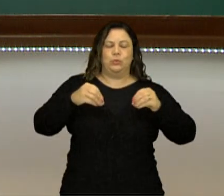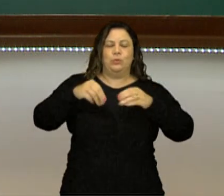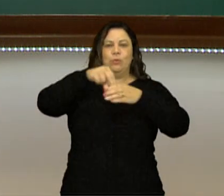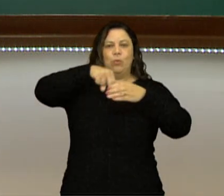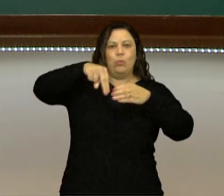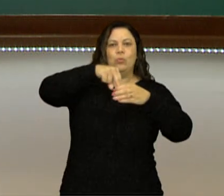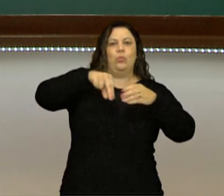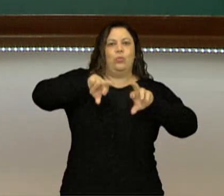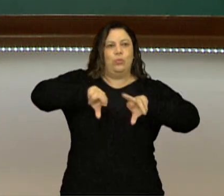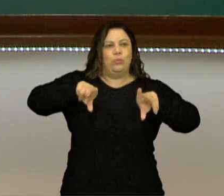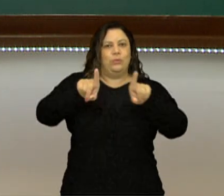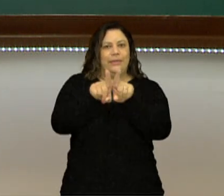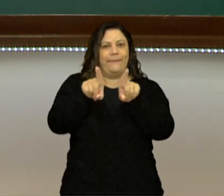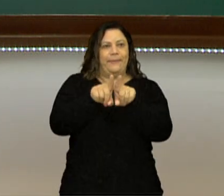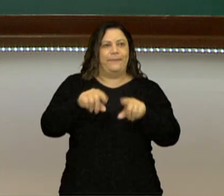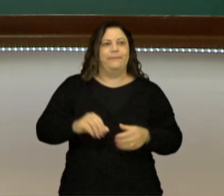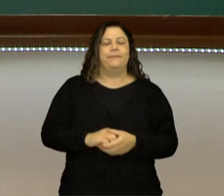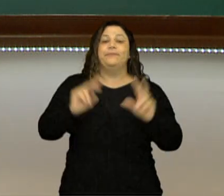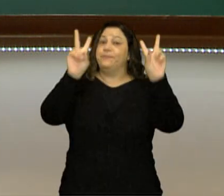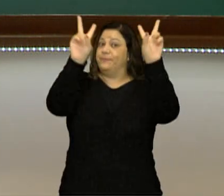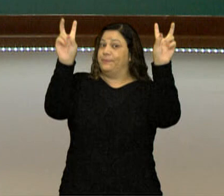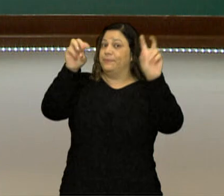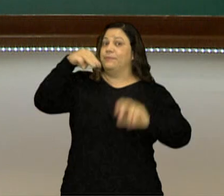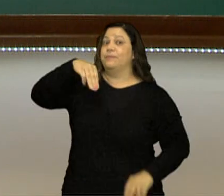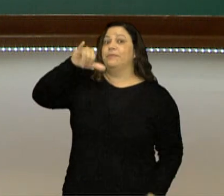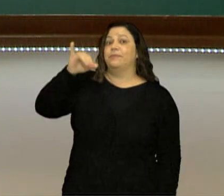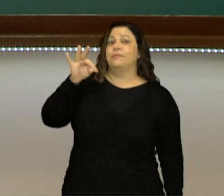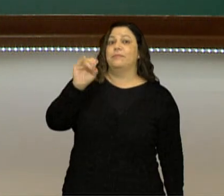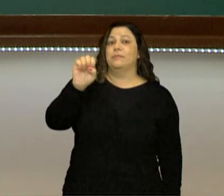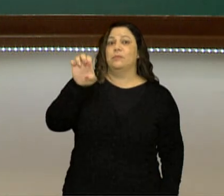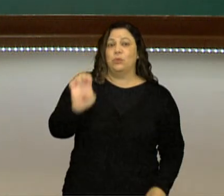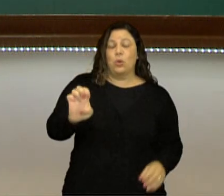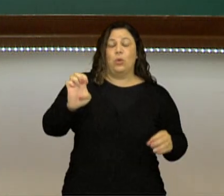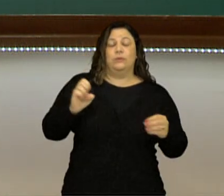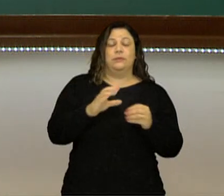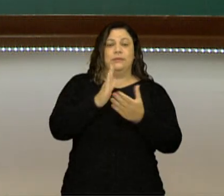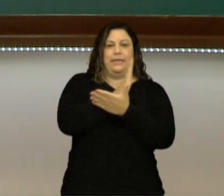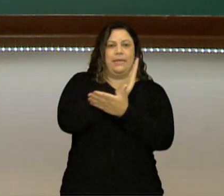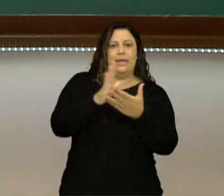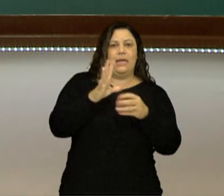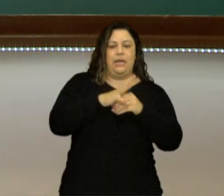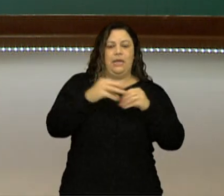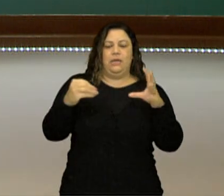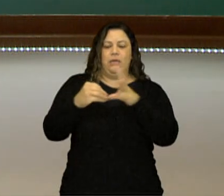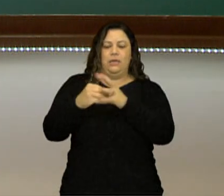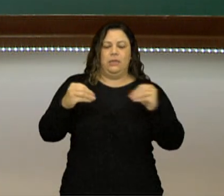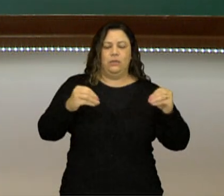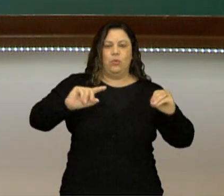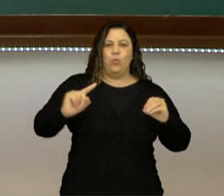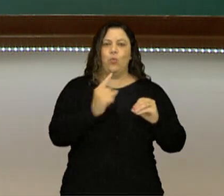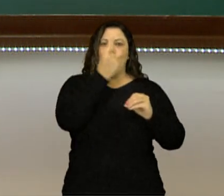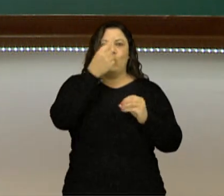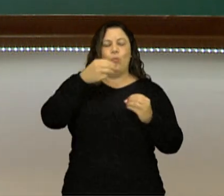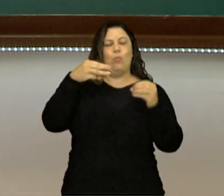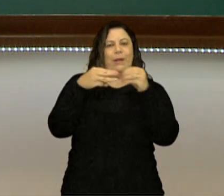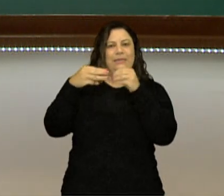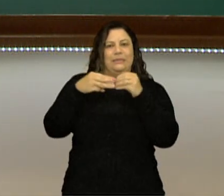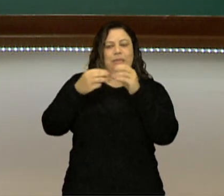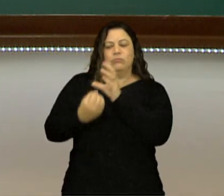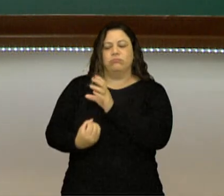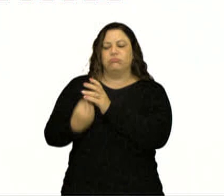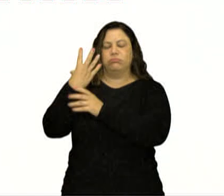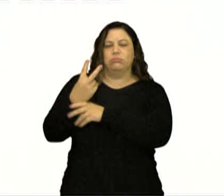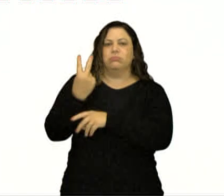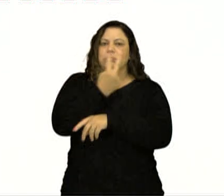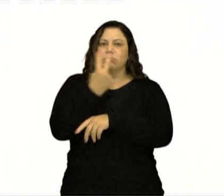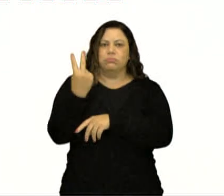cromossomos. Então vamos falar da mitose, processo de divisão, onde uma célula dá origem a duas outras células. Ocorre